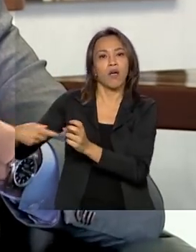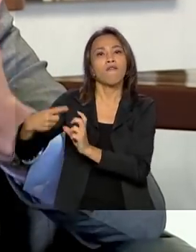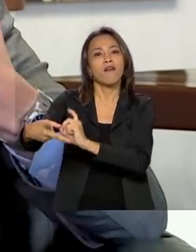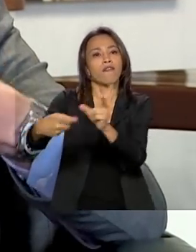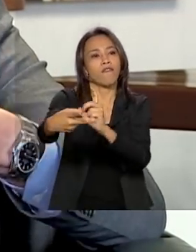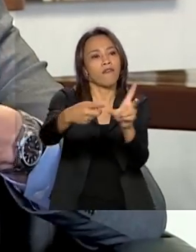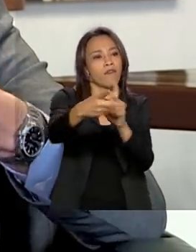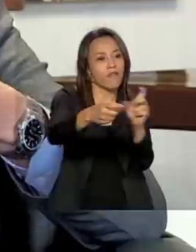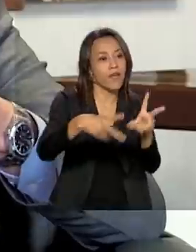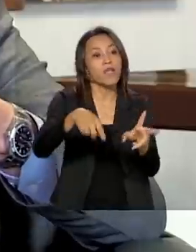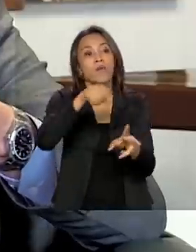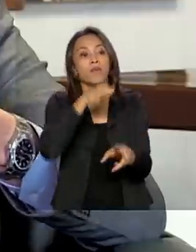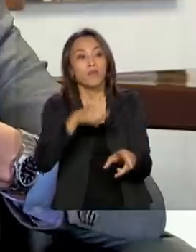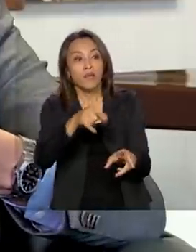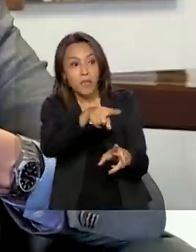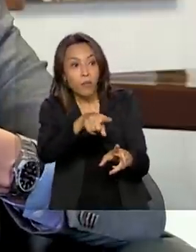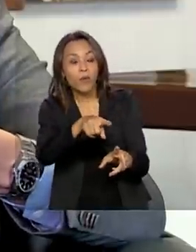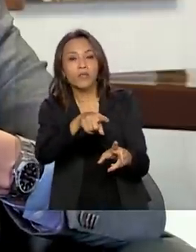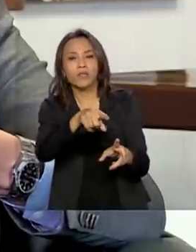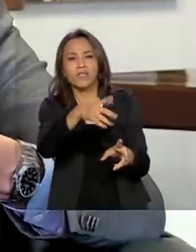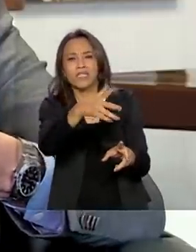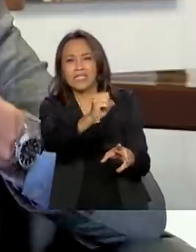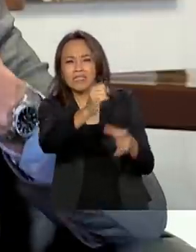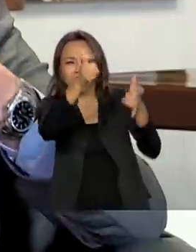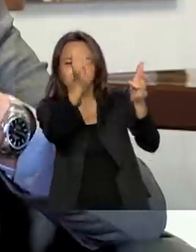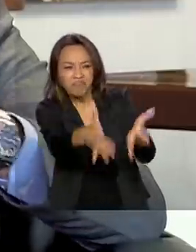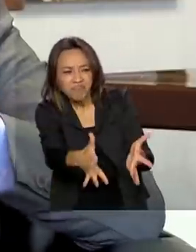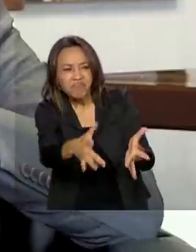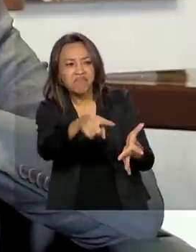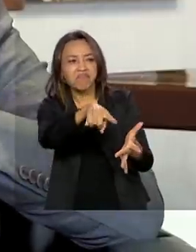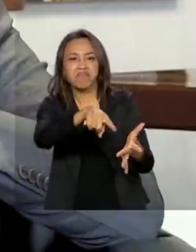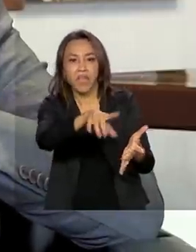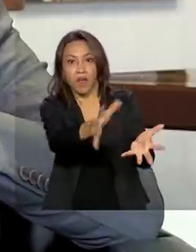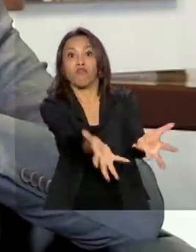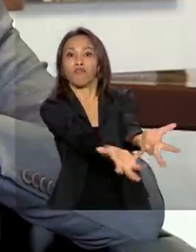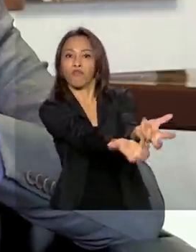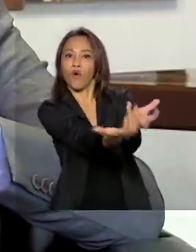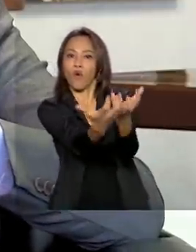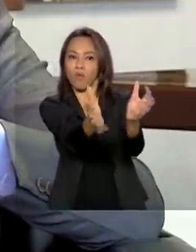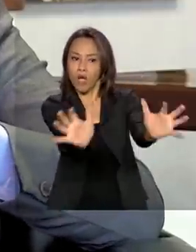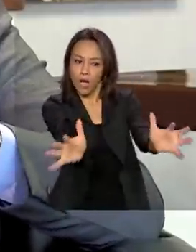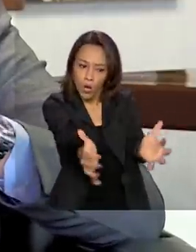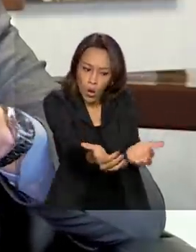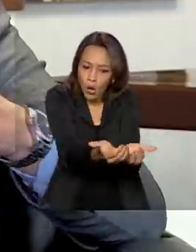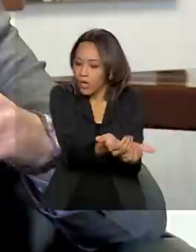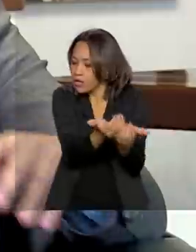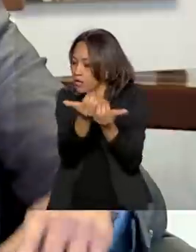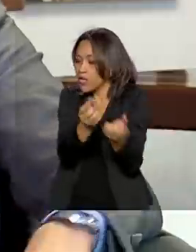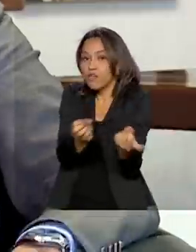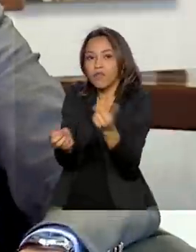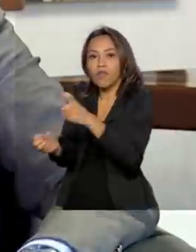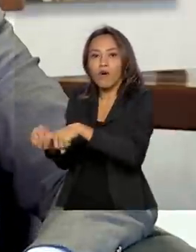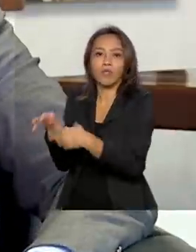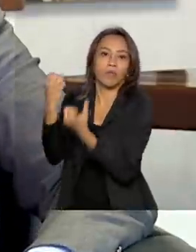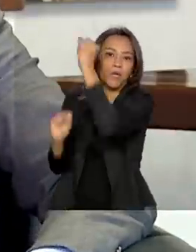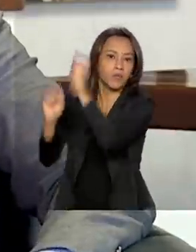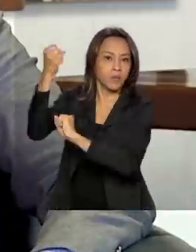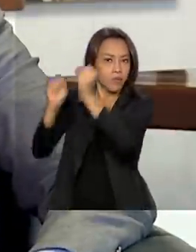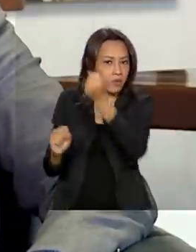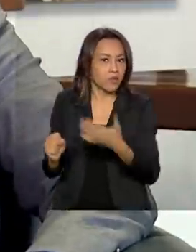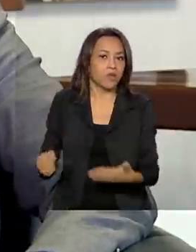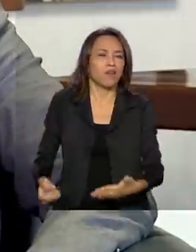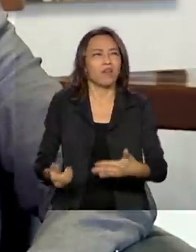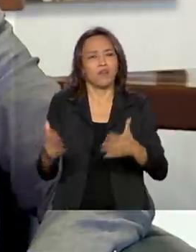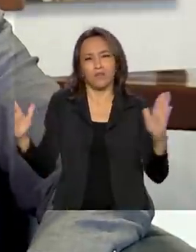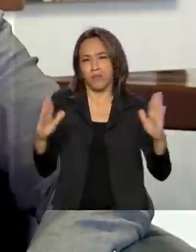se compromete a volumes que devem ser retornados ao processo produtivo. Então, não se tinha feito ao longo dos últimos 10 anos